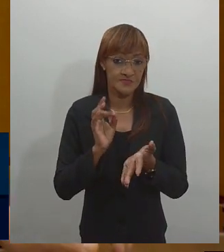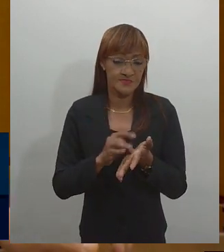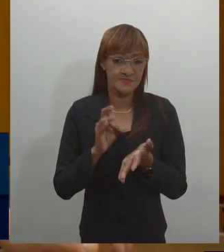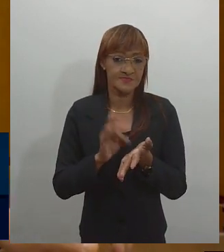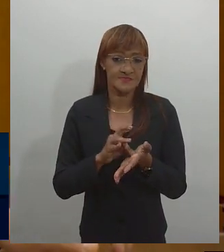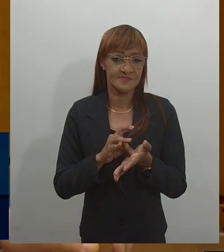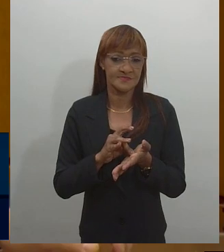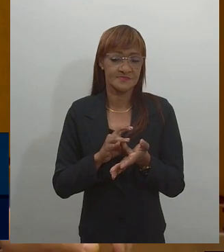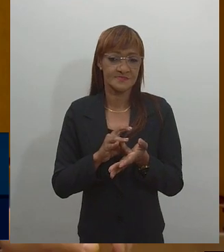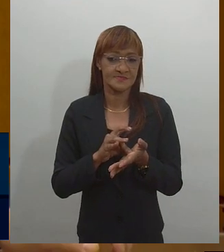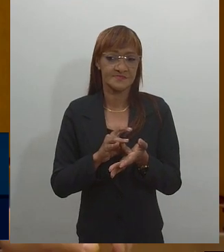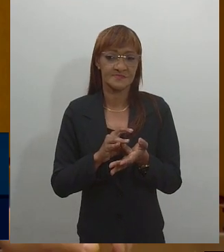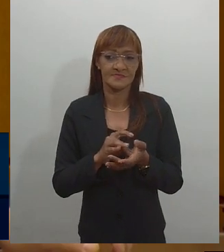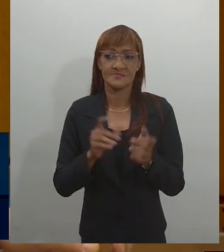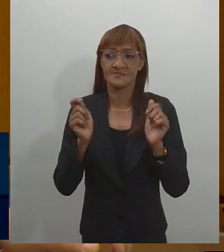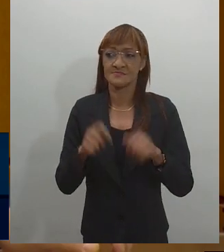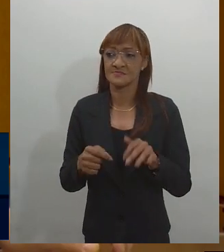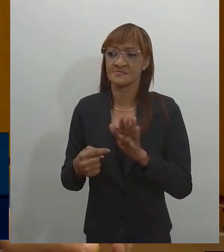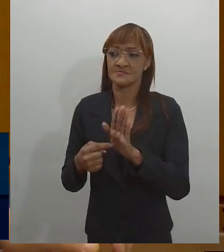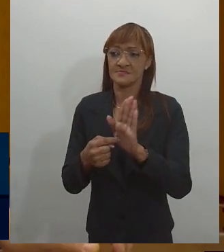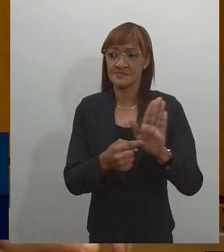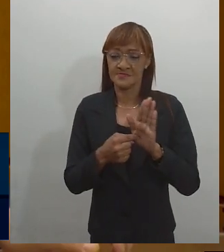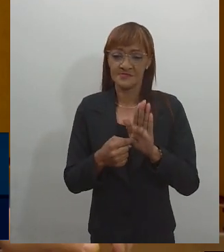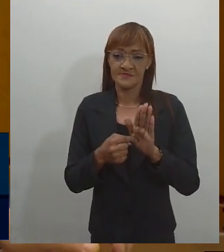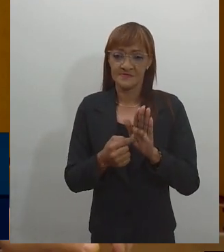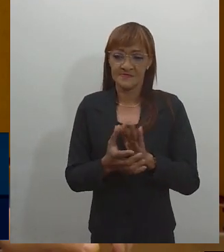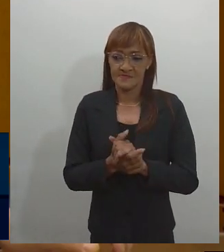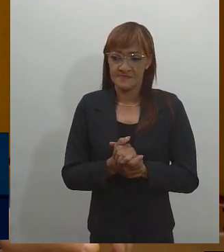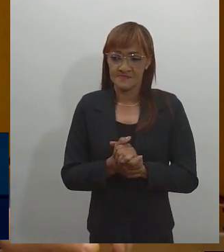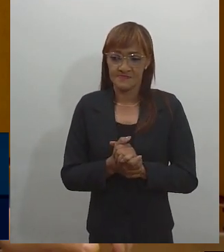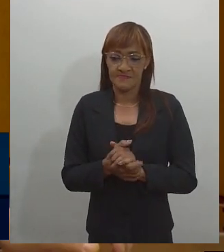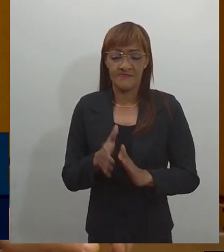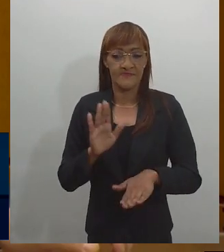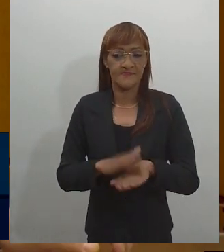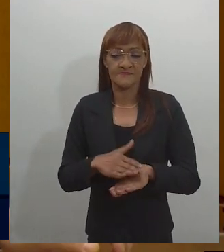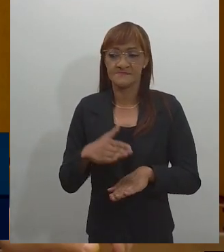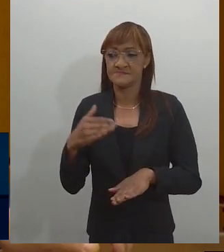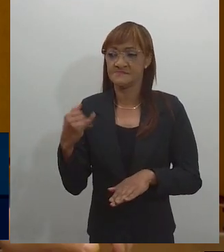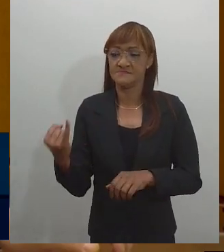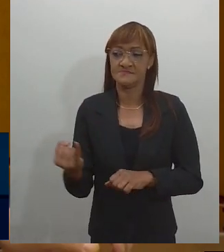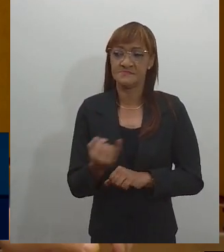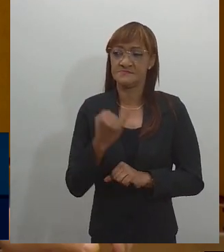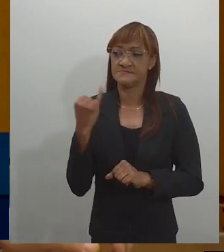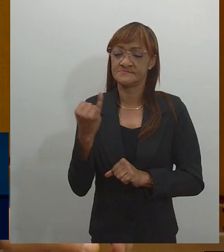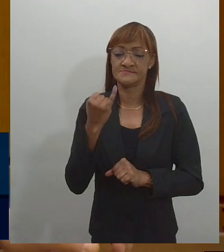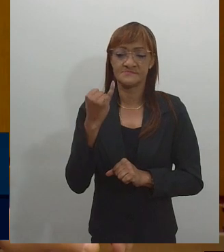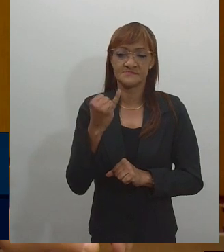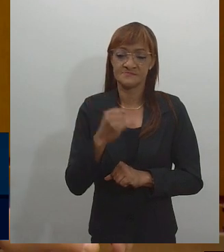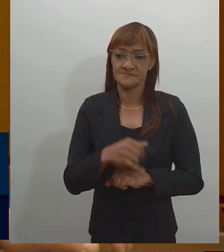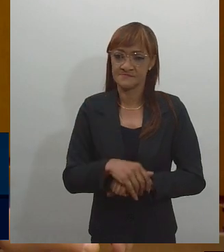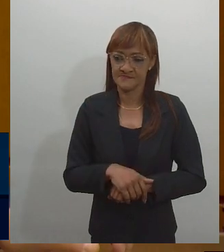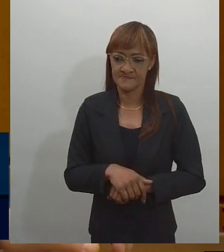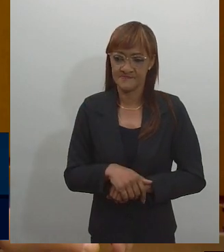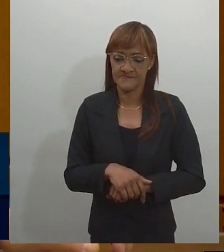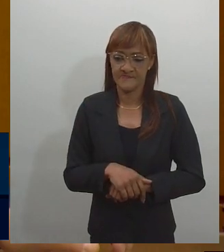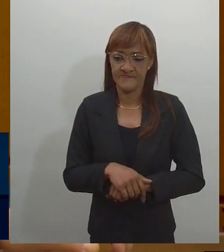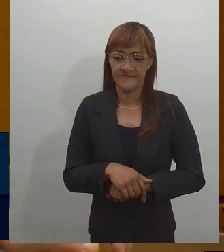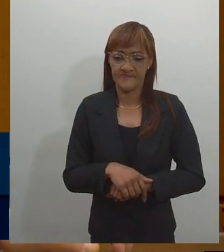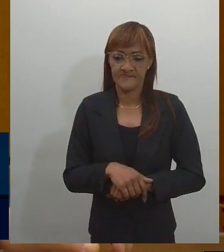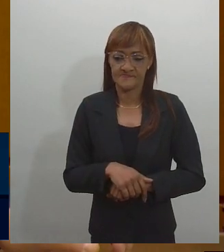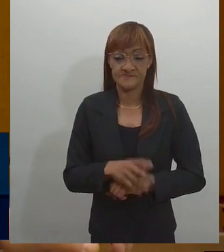apresentados. Mais do que nunca, a desculpa de descontinuidade, ela não